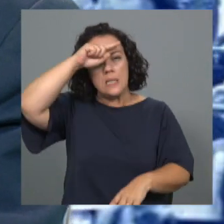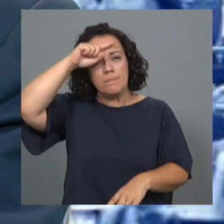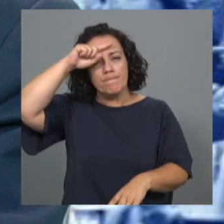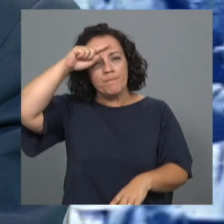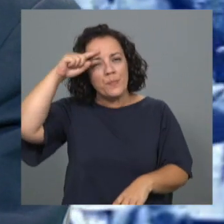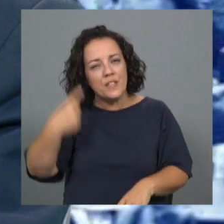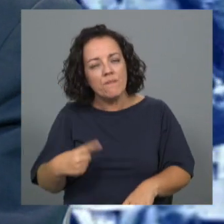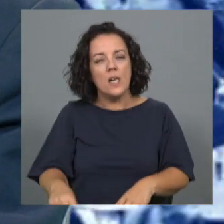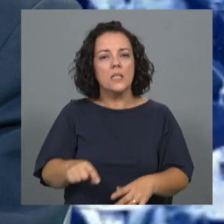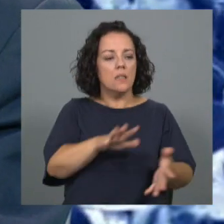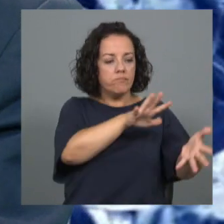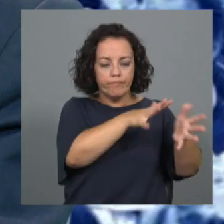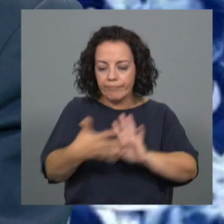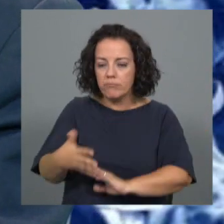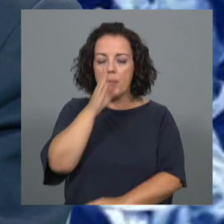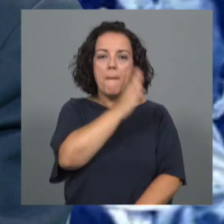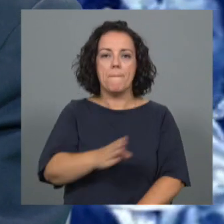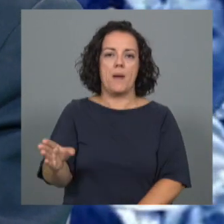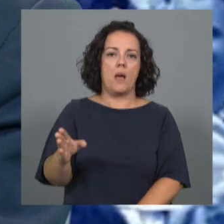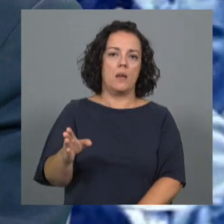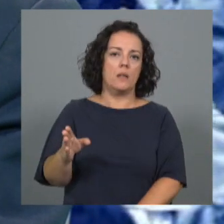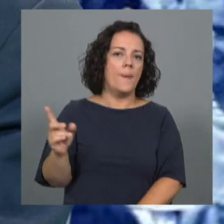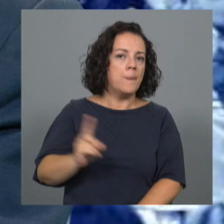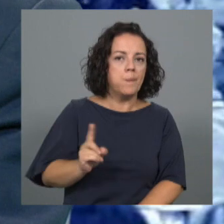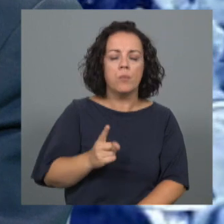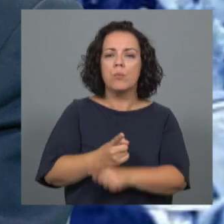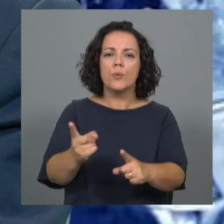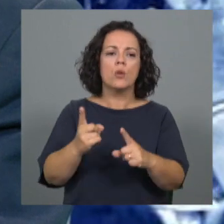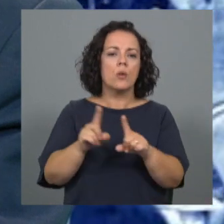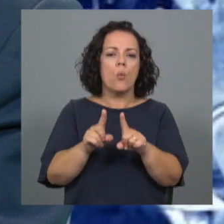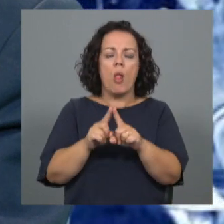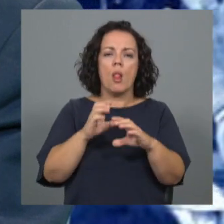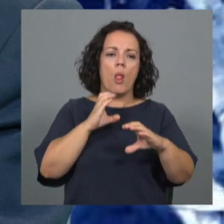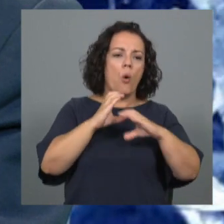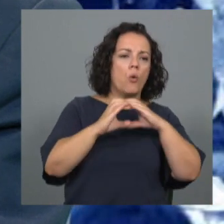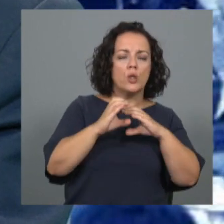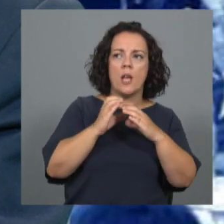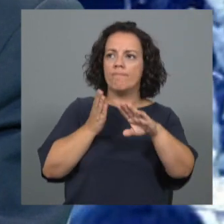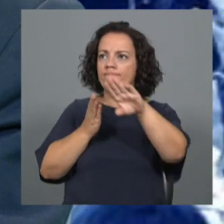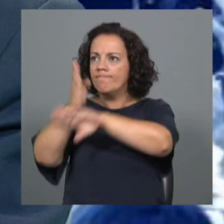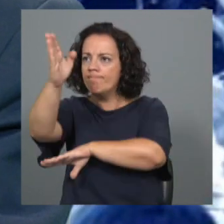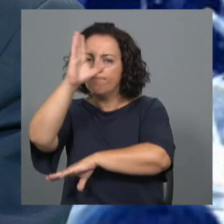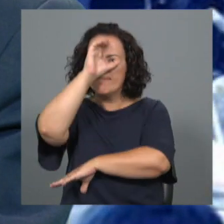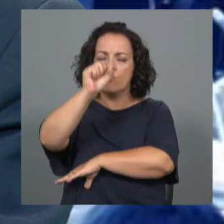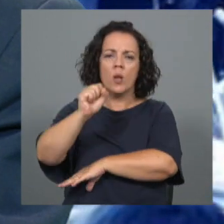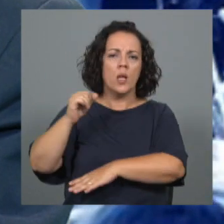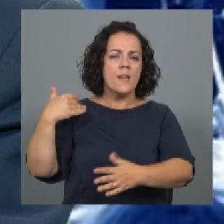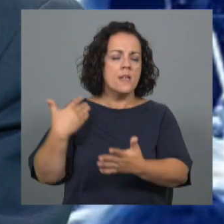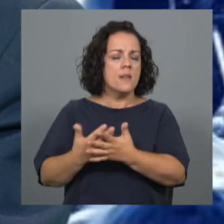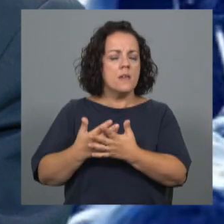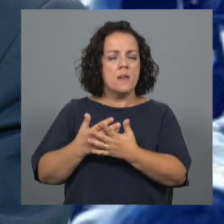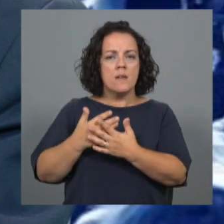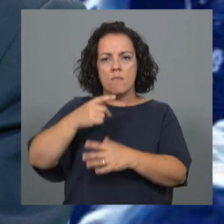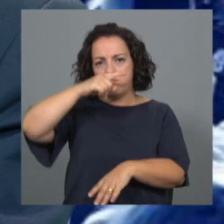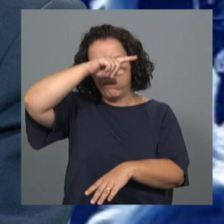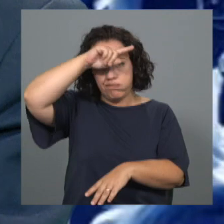de pôr em prática, porque não tem havido canais de comunicação com os governantes. Tem sido extremamente difícil manter esse contacto,